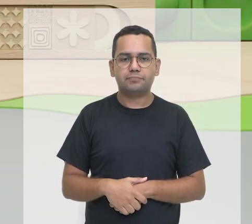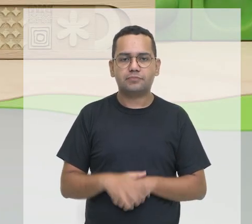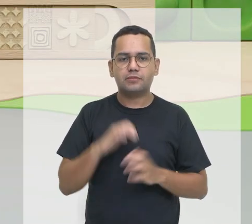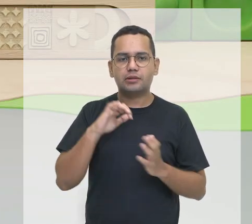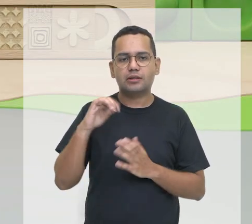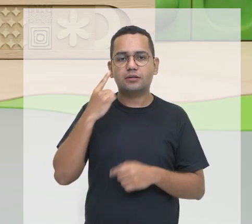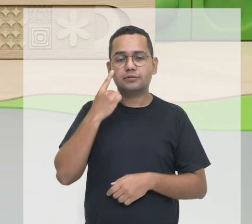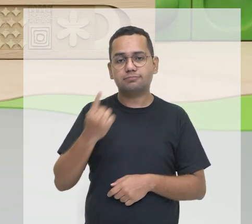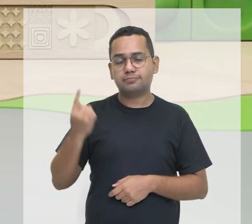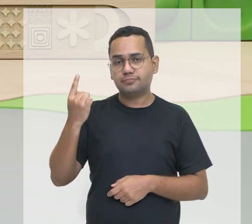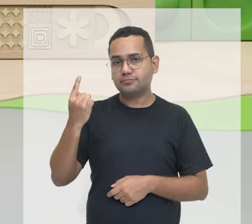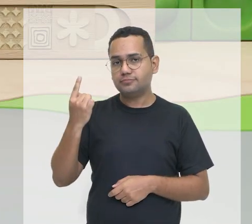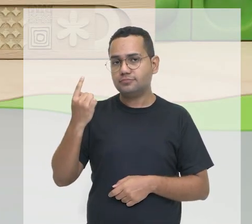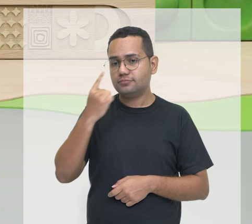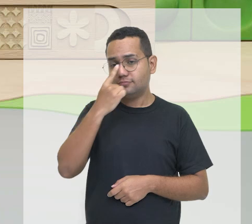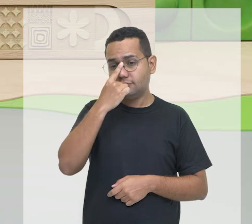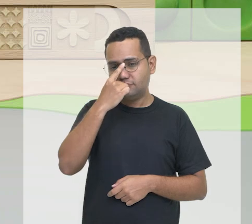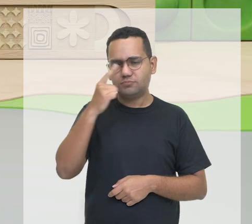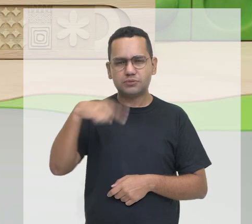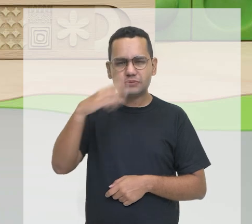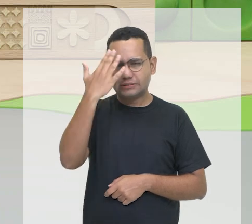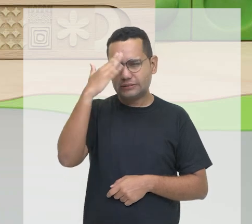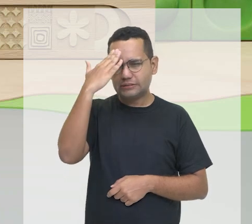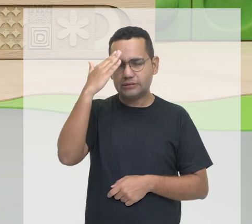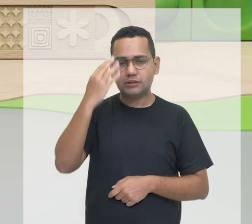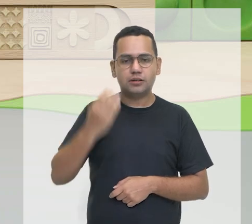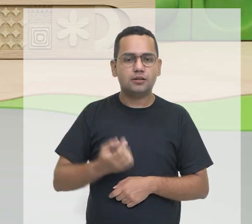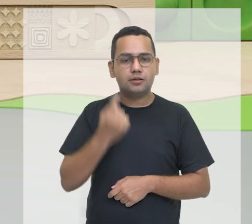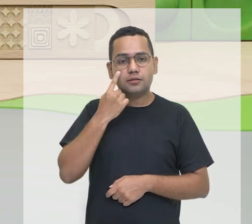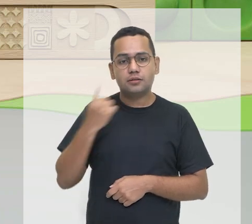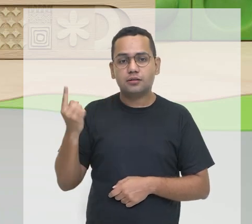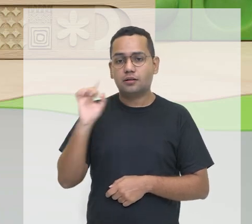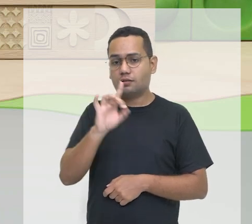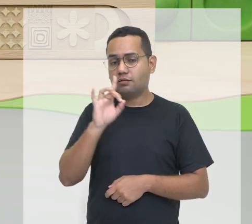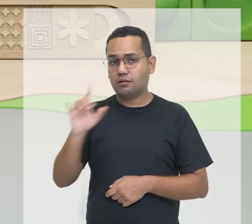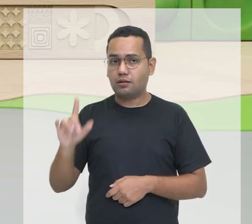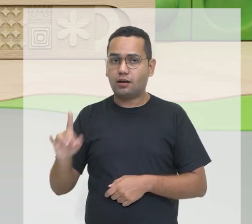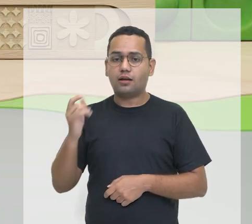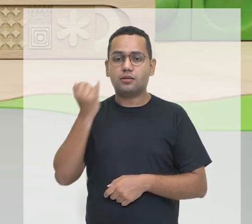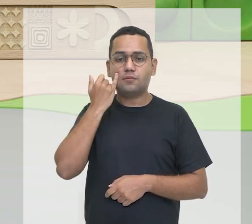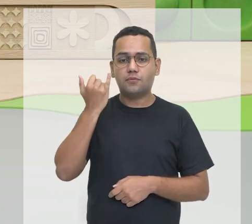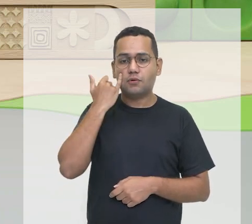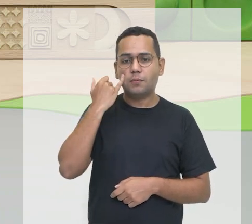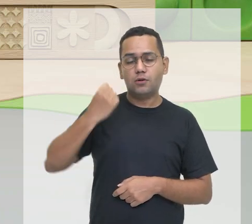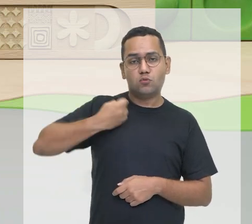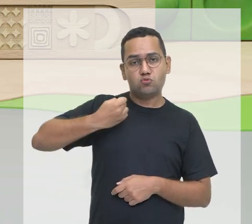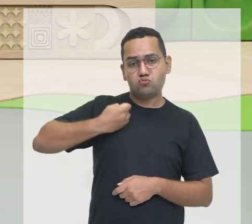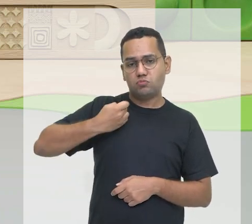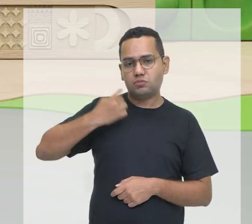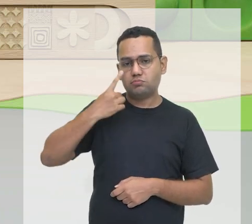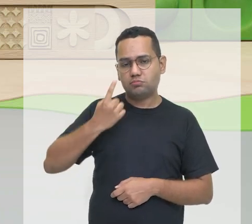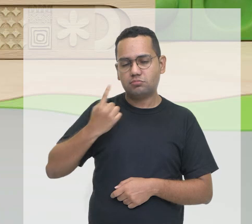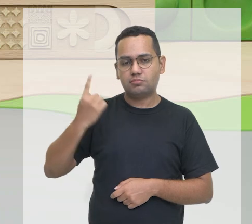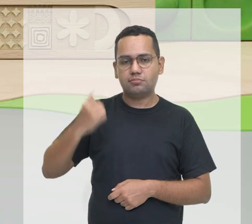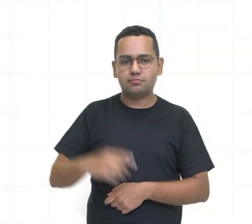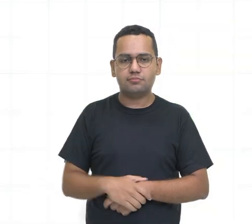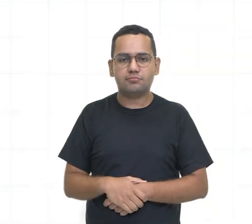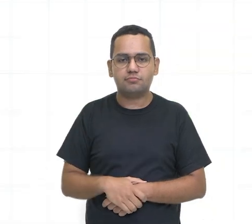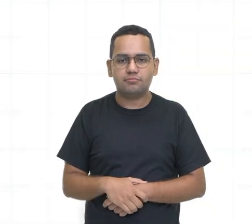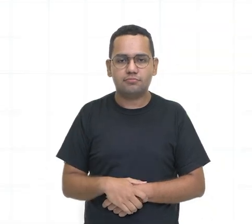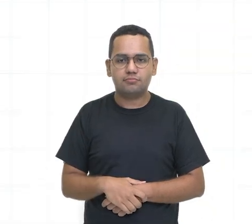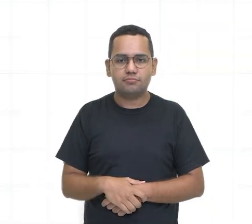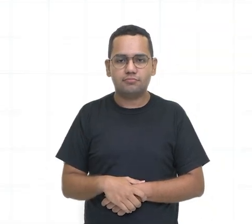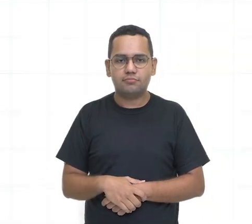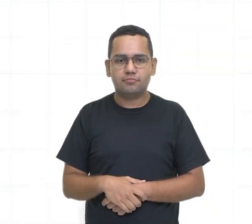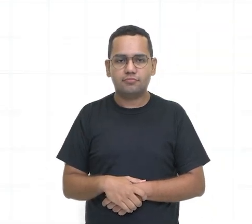né, só para exemplificar, esses elementos químicos com base no seu número atômico. E ainda sobre a composição das